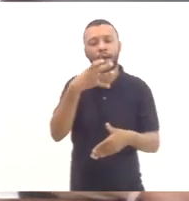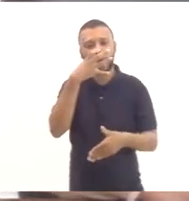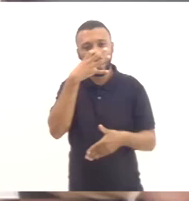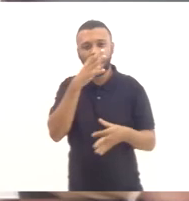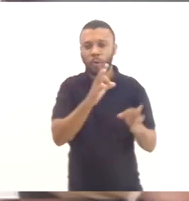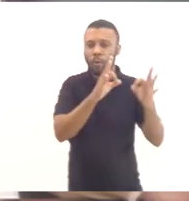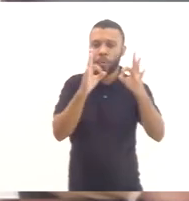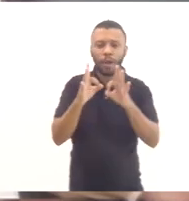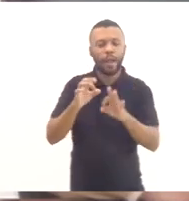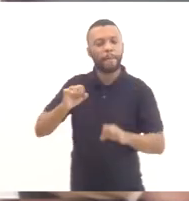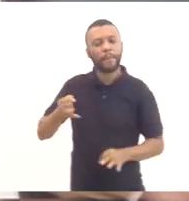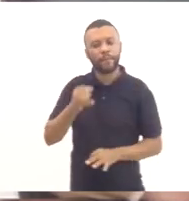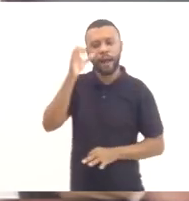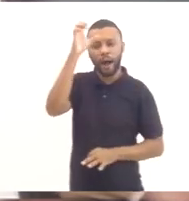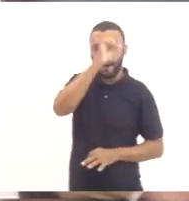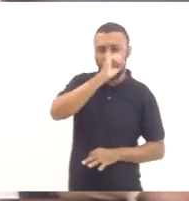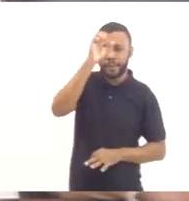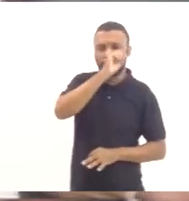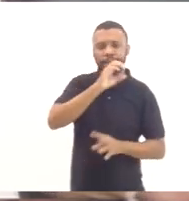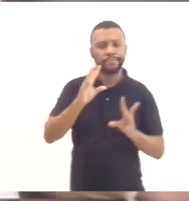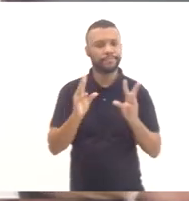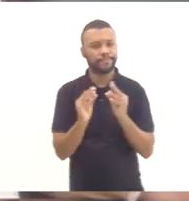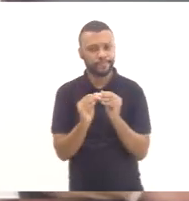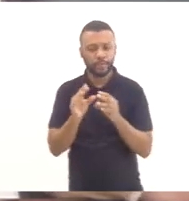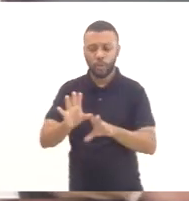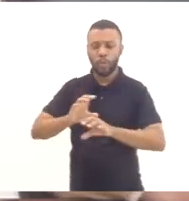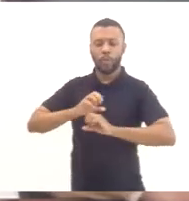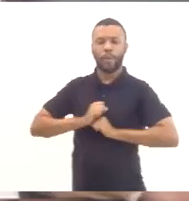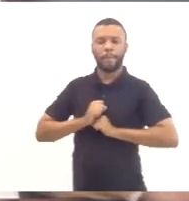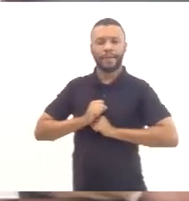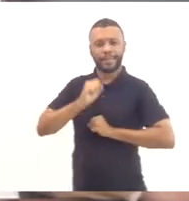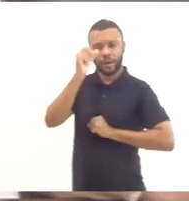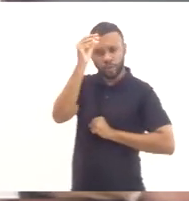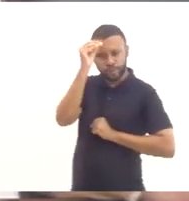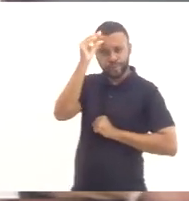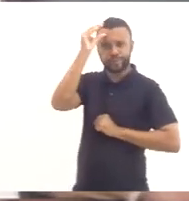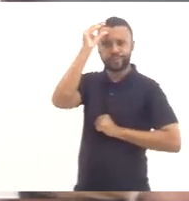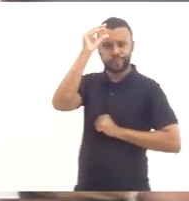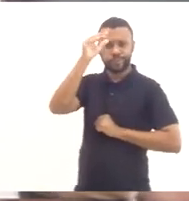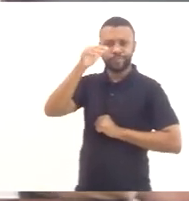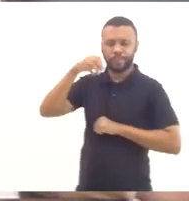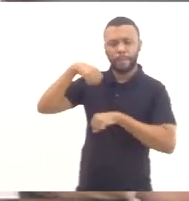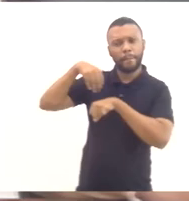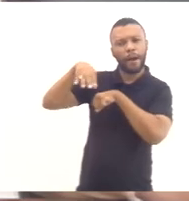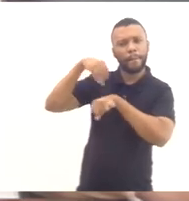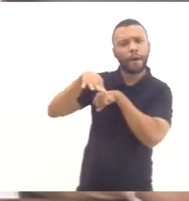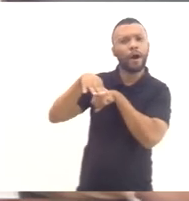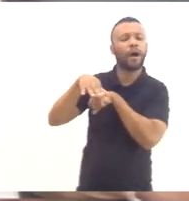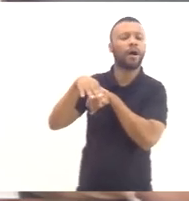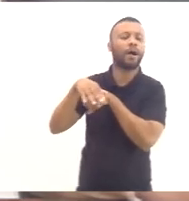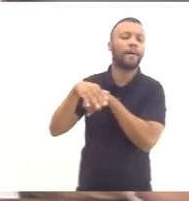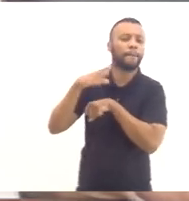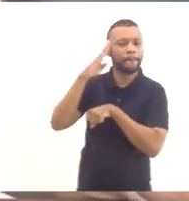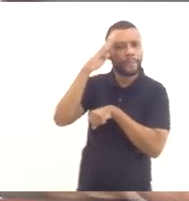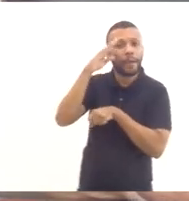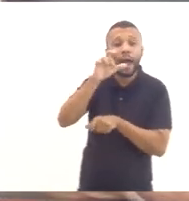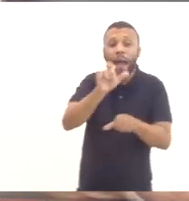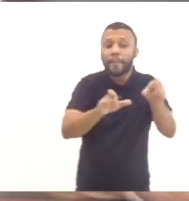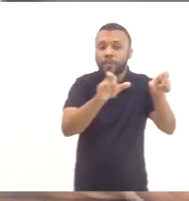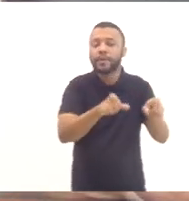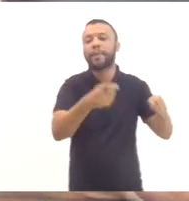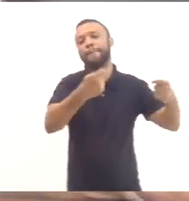e aprender um pouquinho e levar né o conhecimento a principalmente a quem precisa né